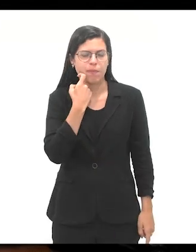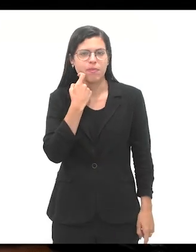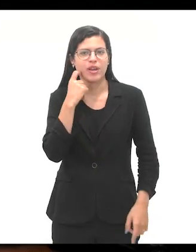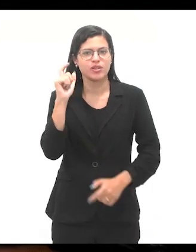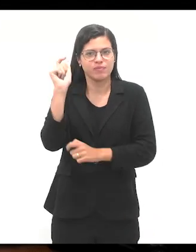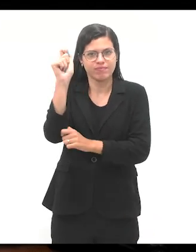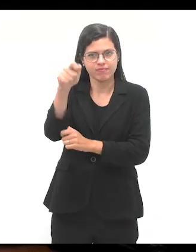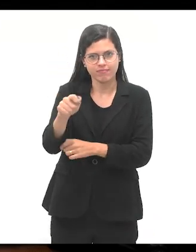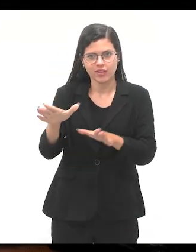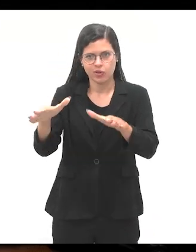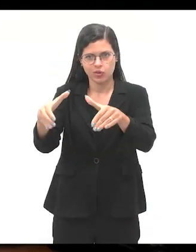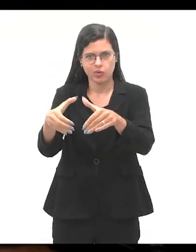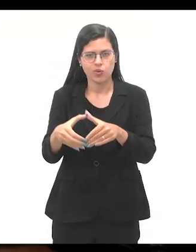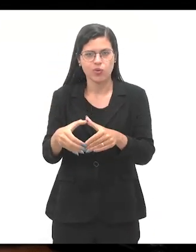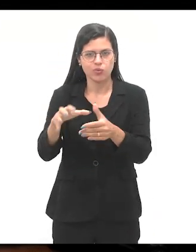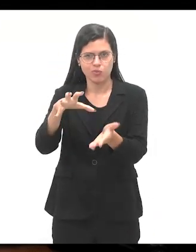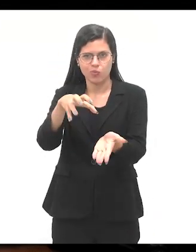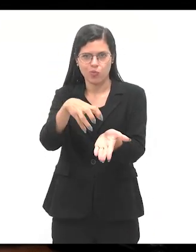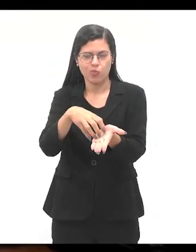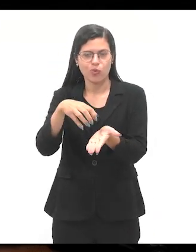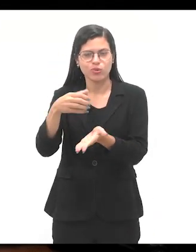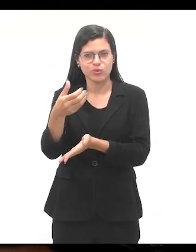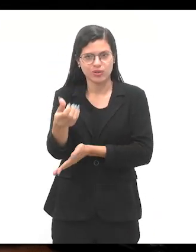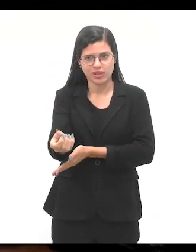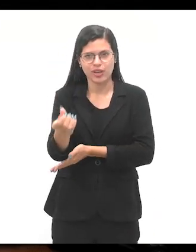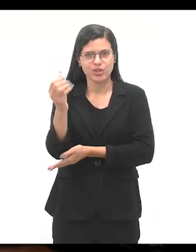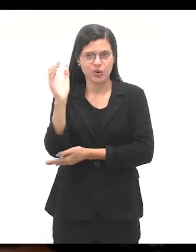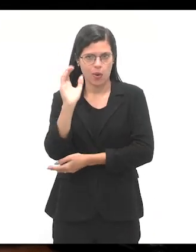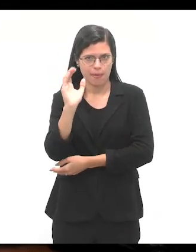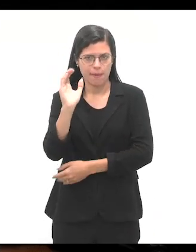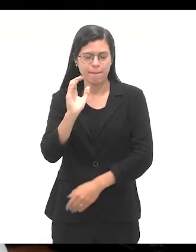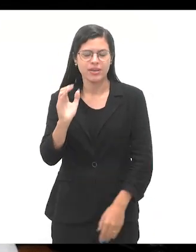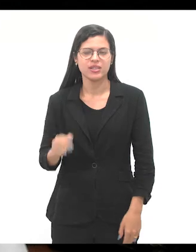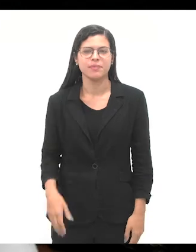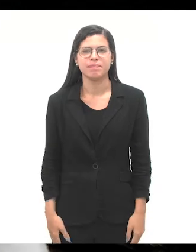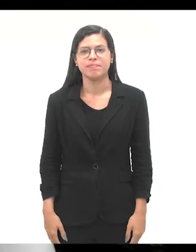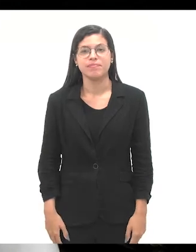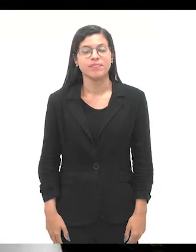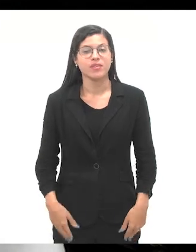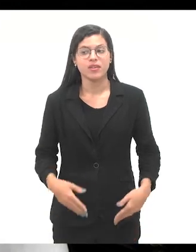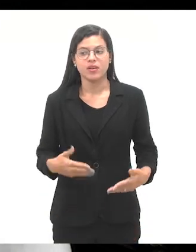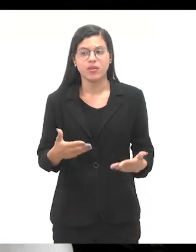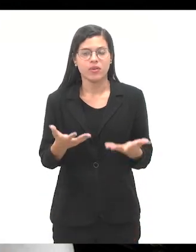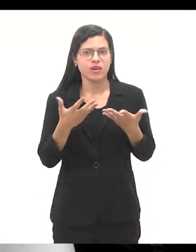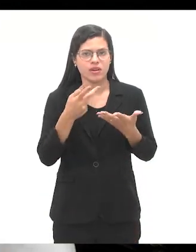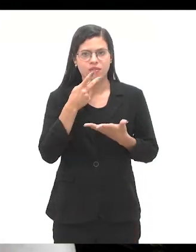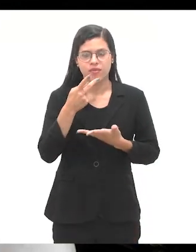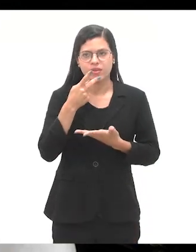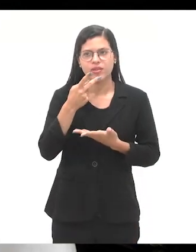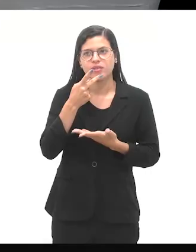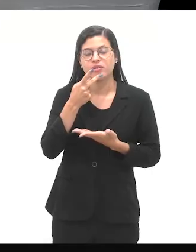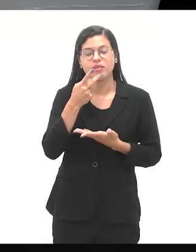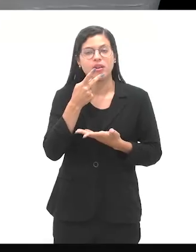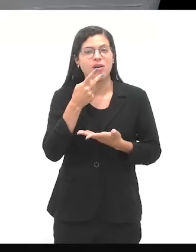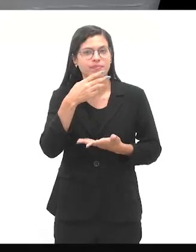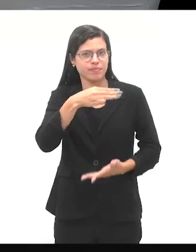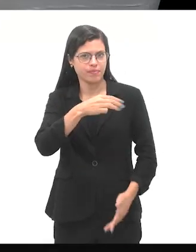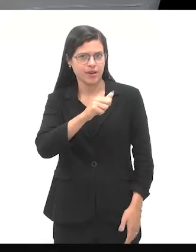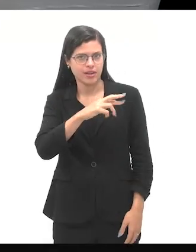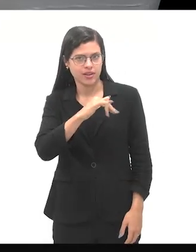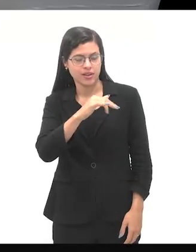capturadas pelos pescadores da colônia do Posto 6 em Copacabana. Mariana, eu queria falar sobre